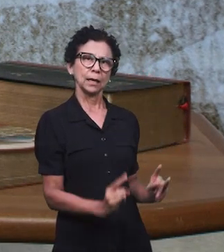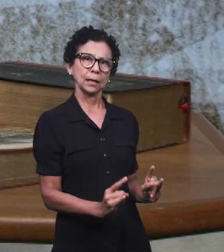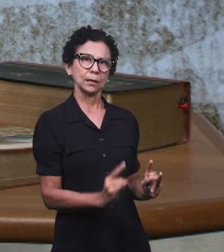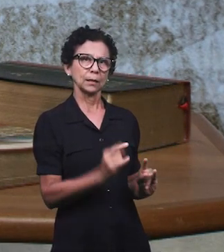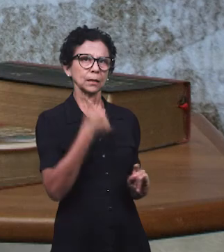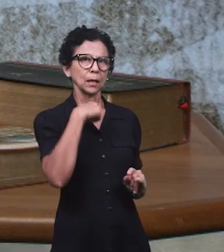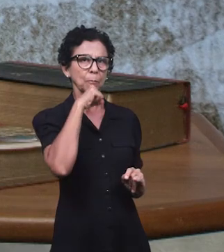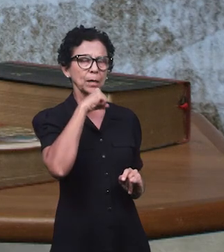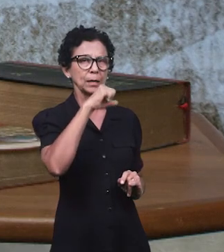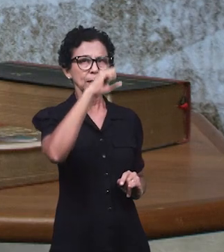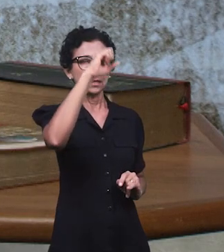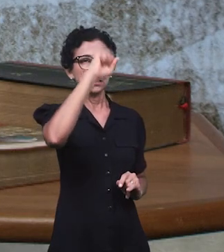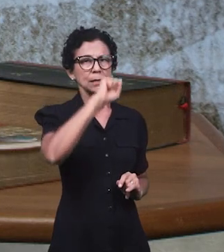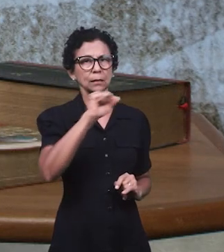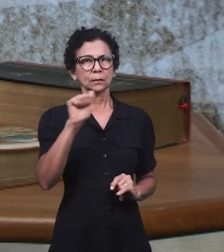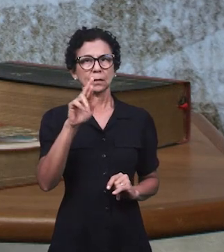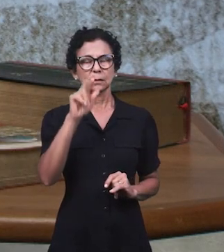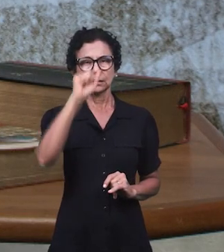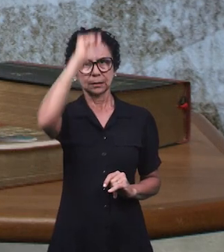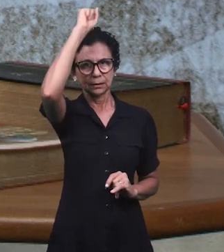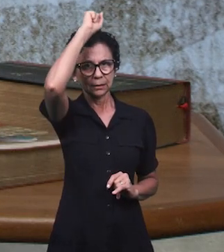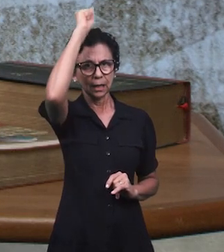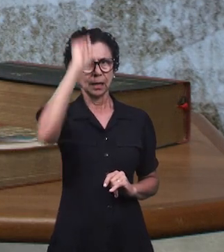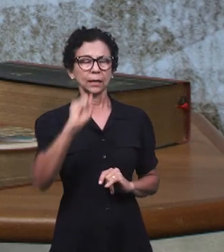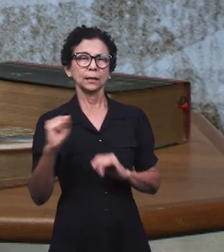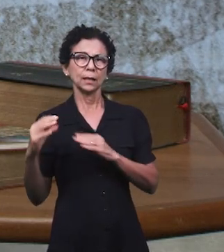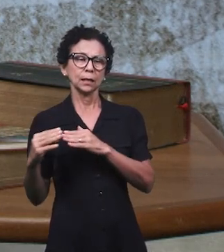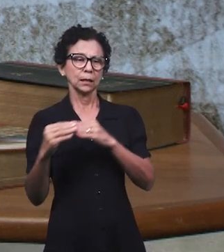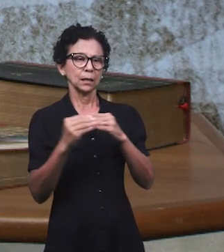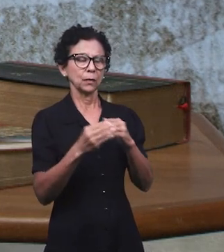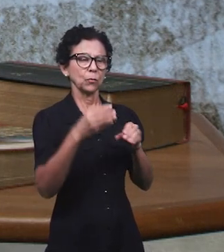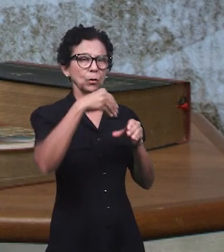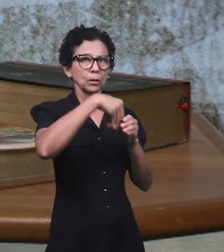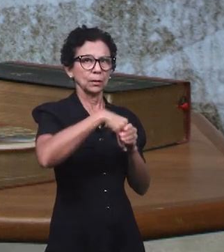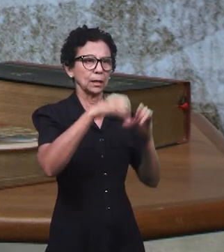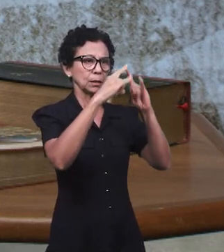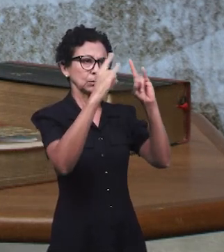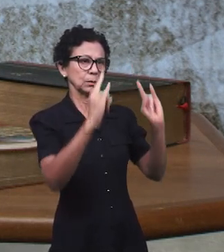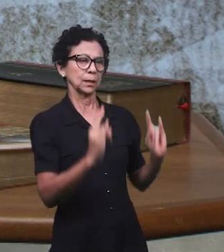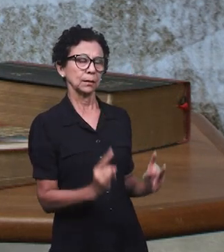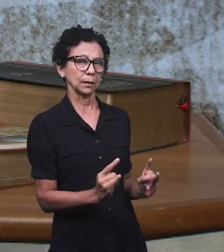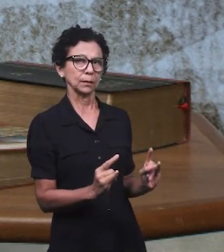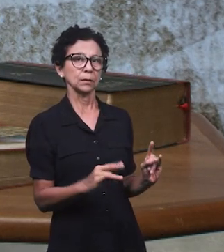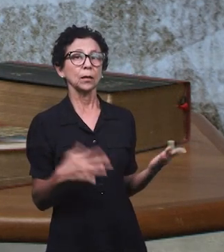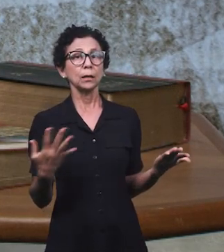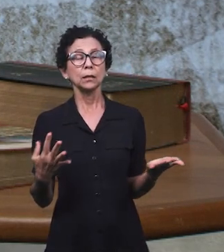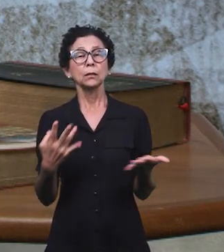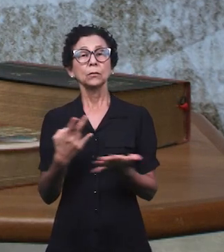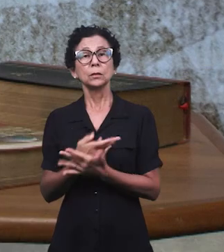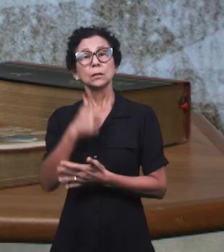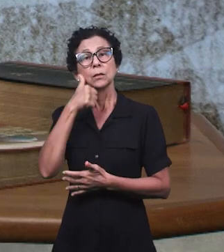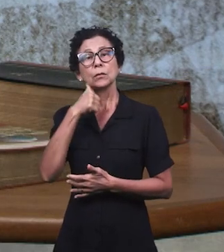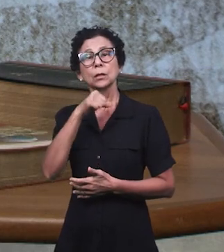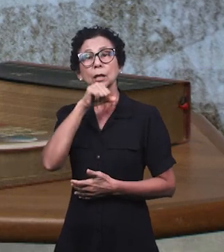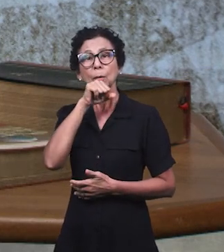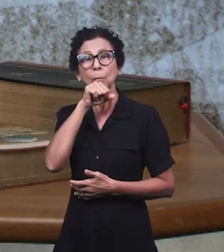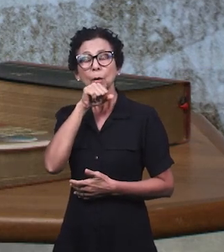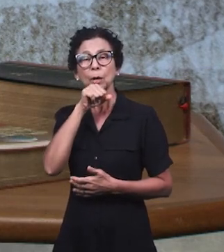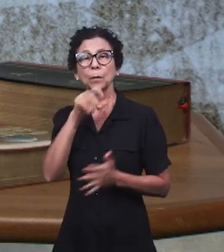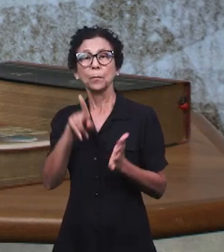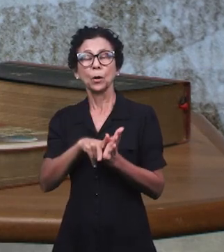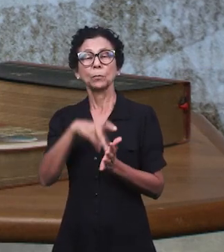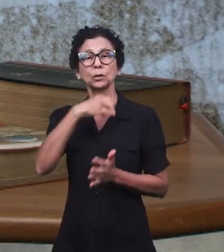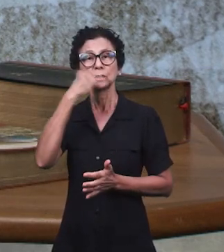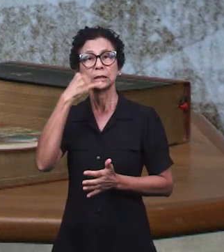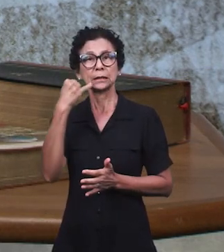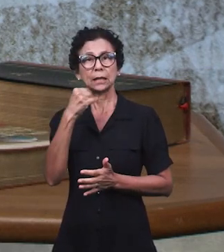amou-a. Assim Isaque foi consolado depois da morte de sua mãe. Então aqui nós